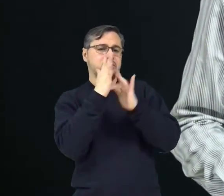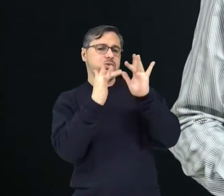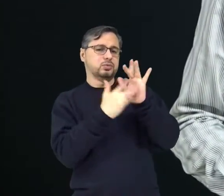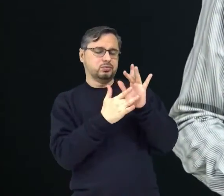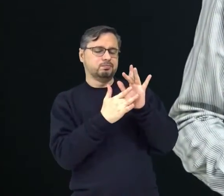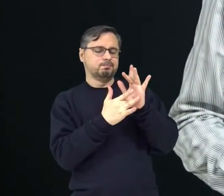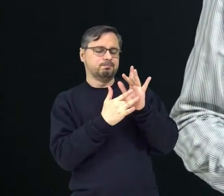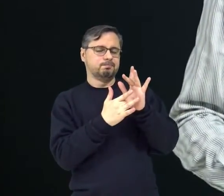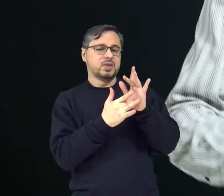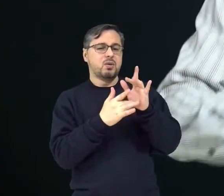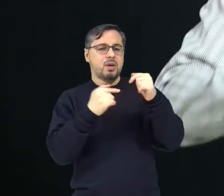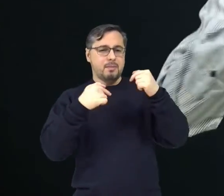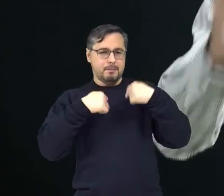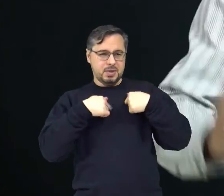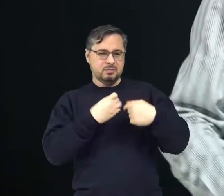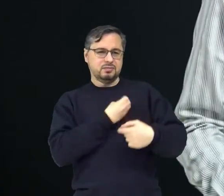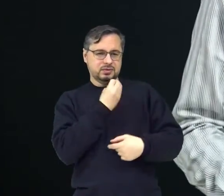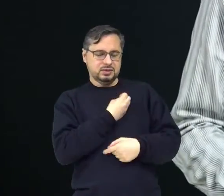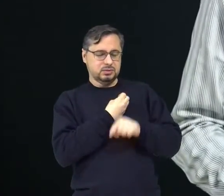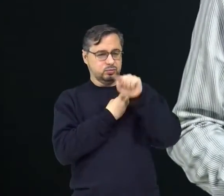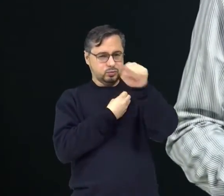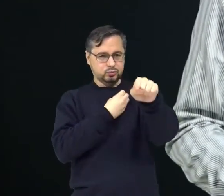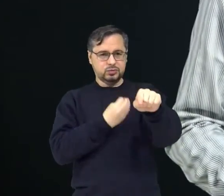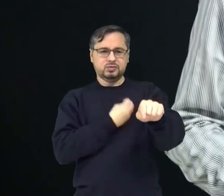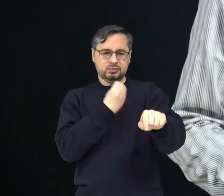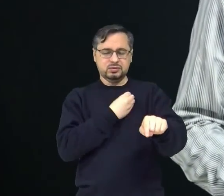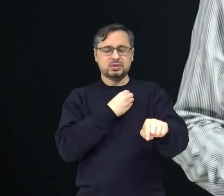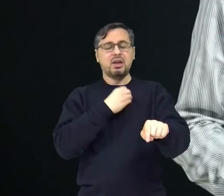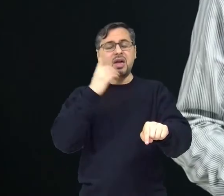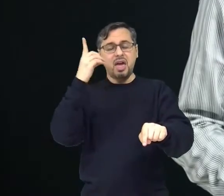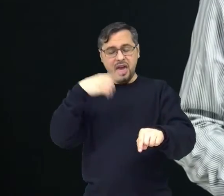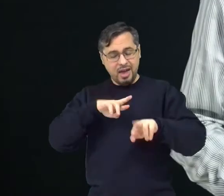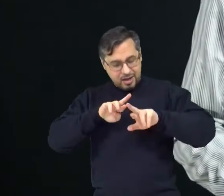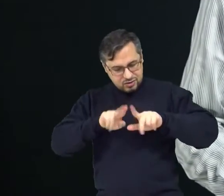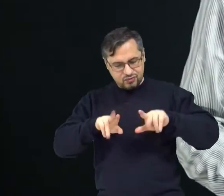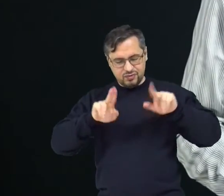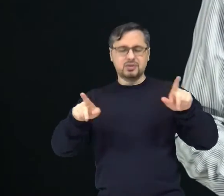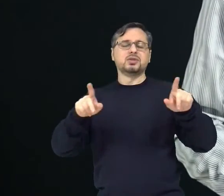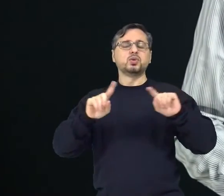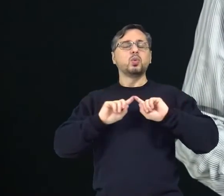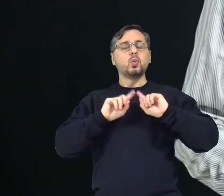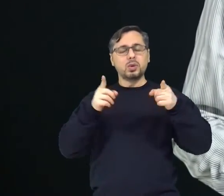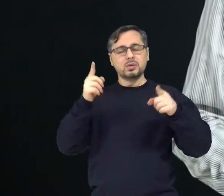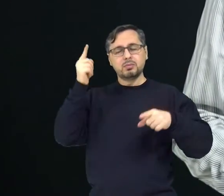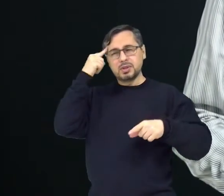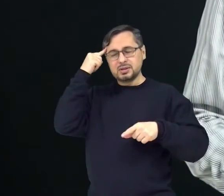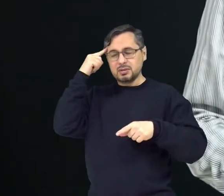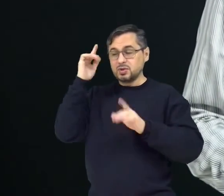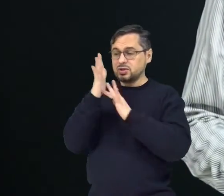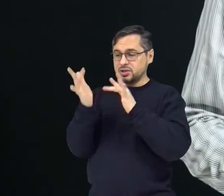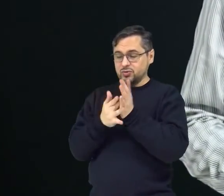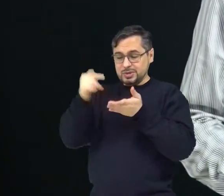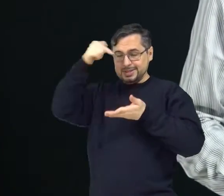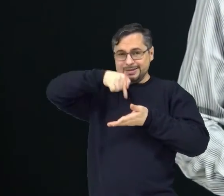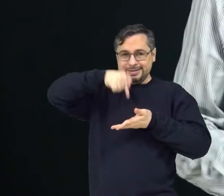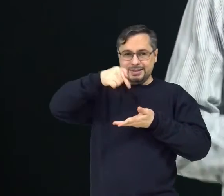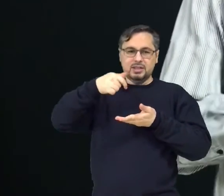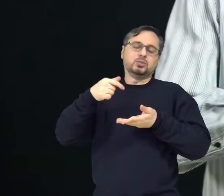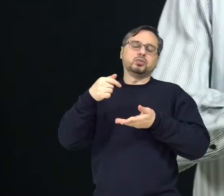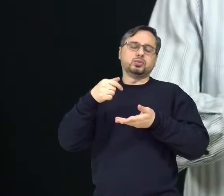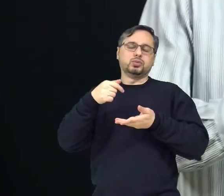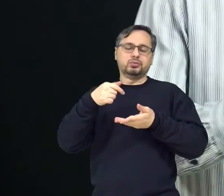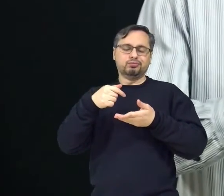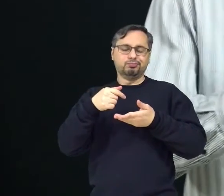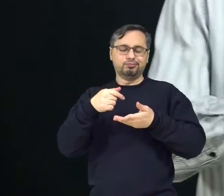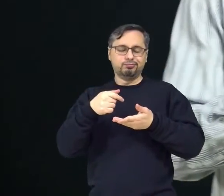vida tem uma mudança radical e tremenda quando consideramos a presença de Cristo Jesus.